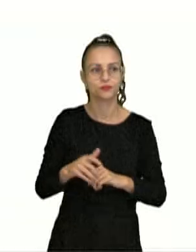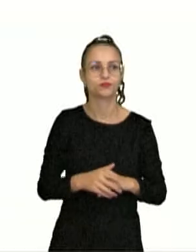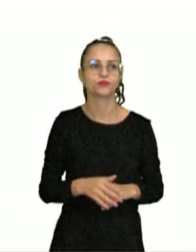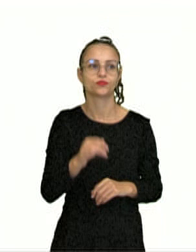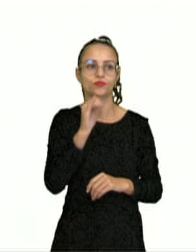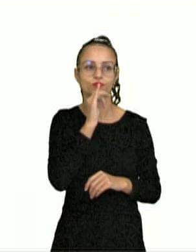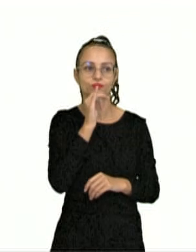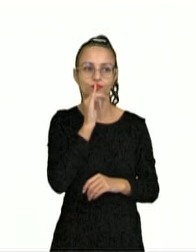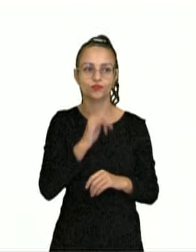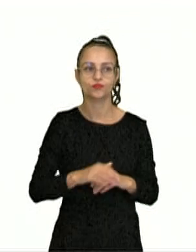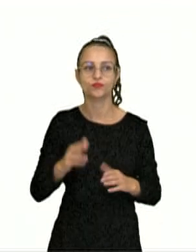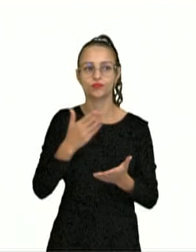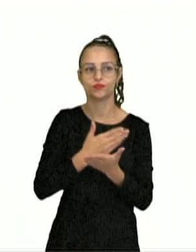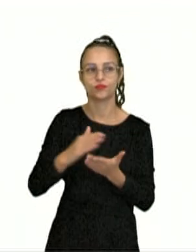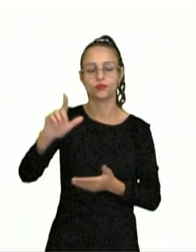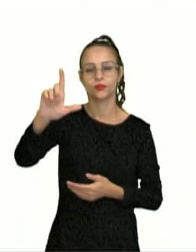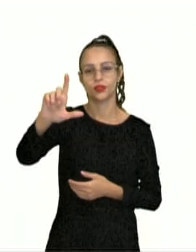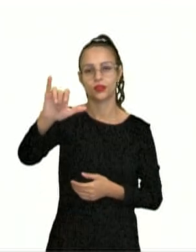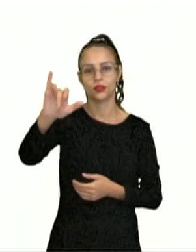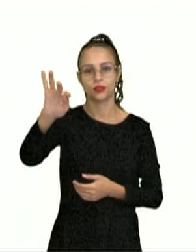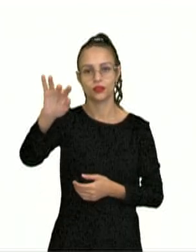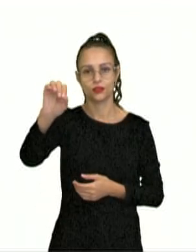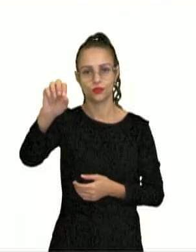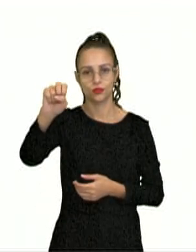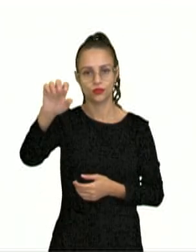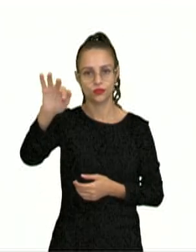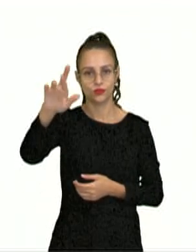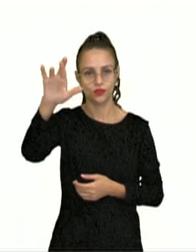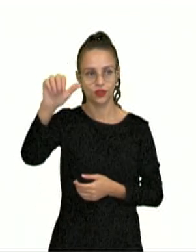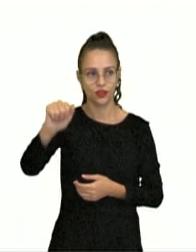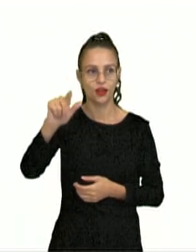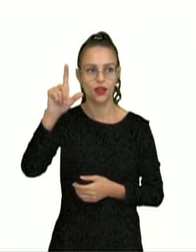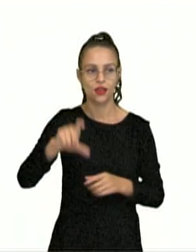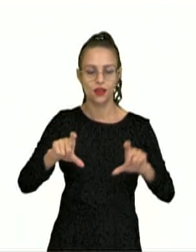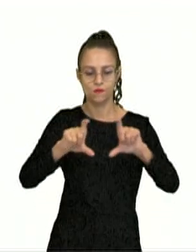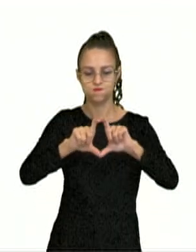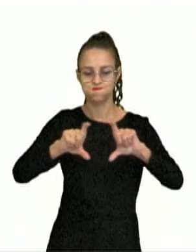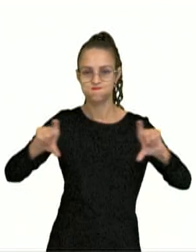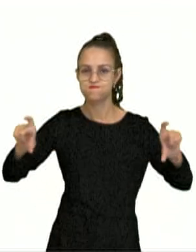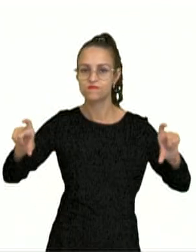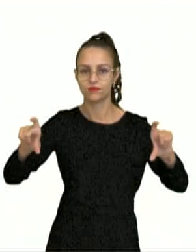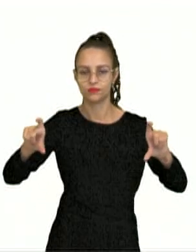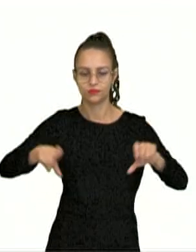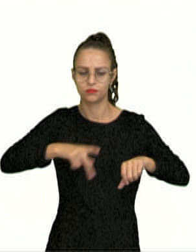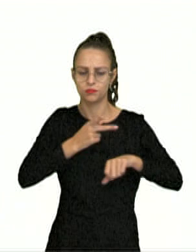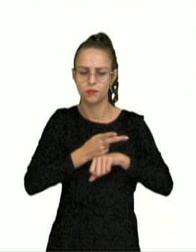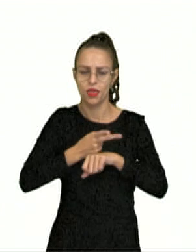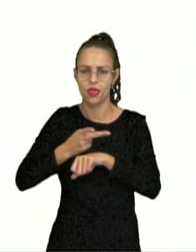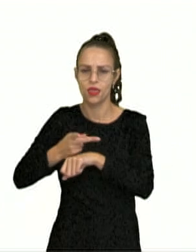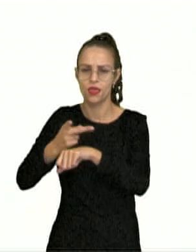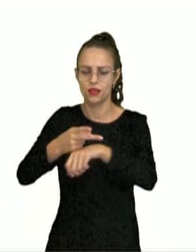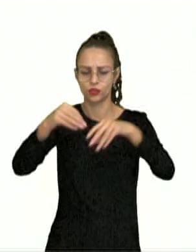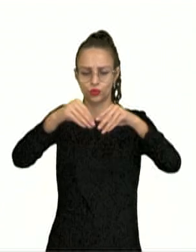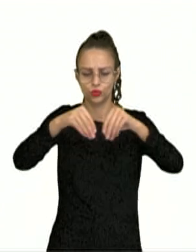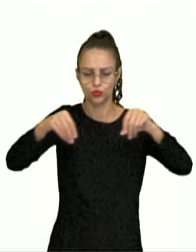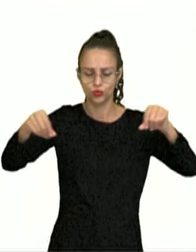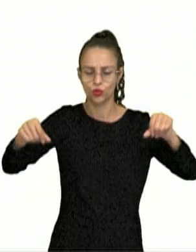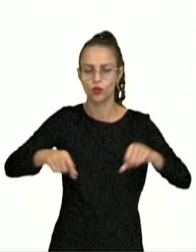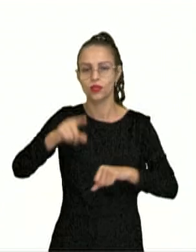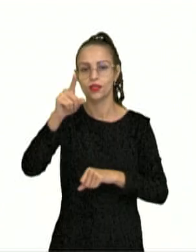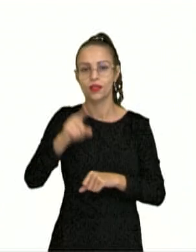ali, começando pela litosfera, que é essa camada aqui formada de rochas e de solo, que é